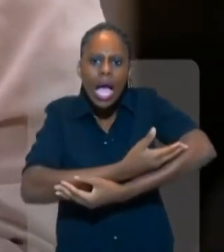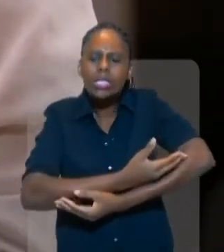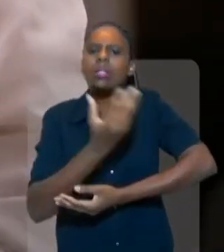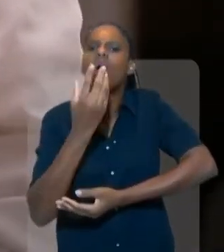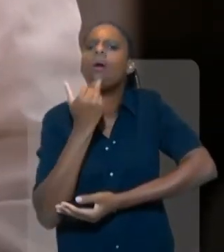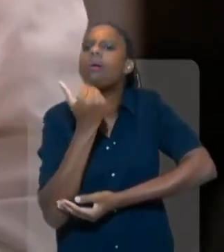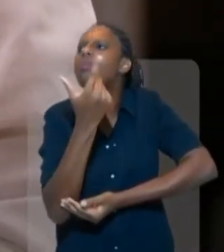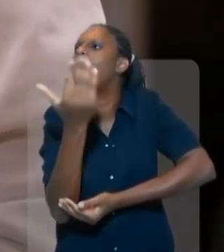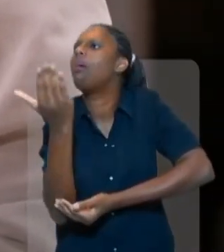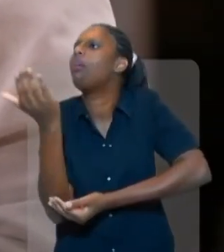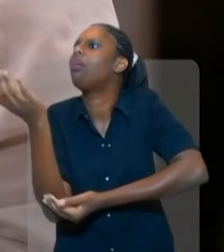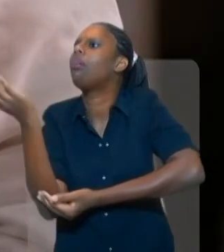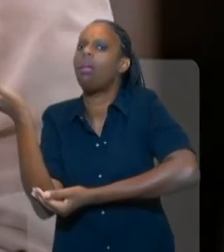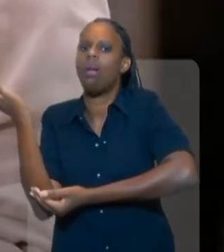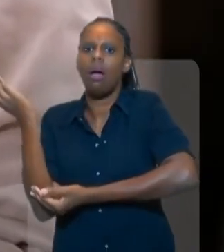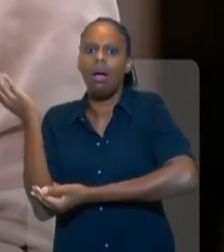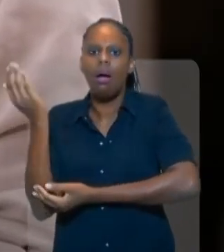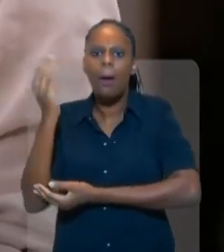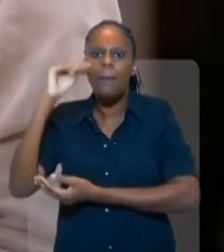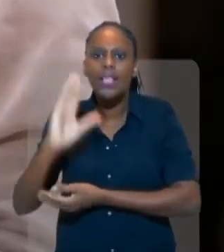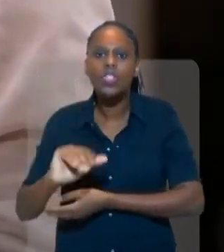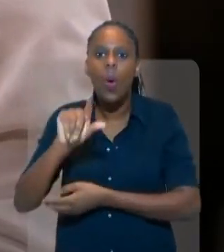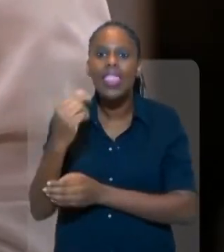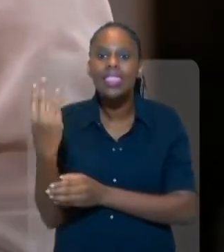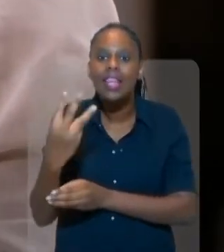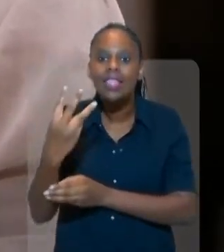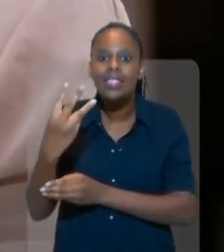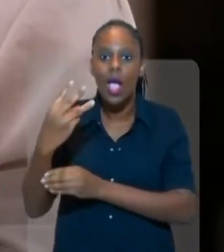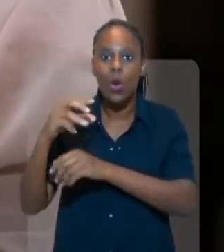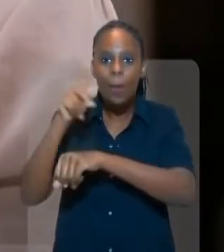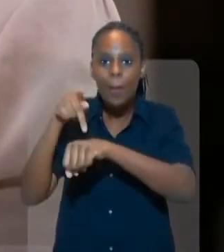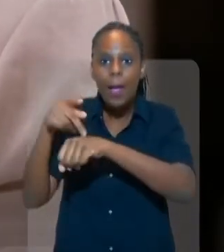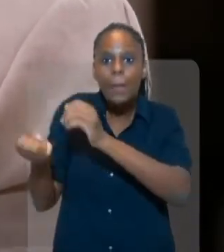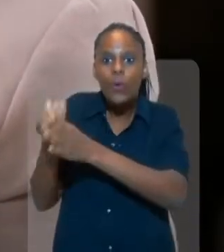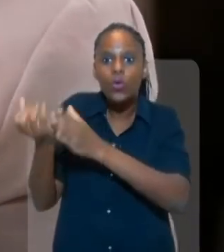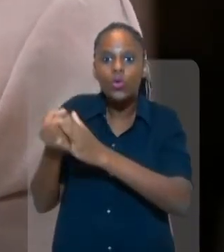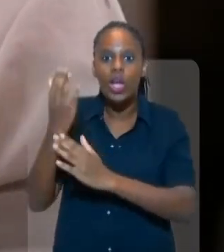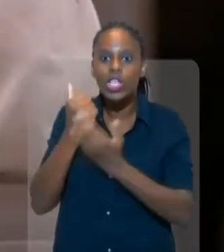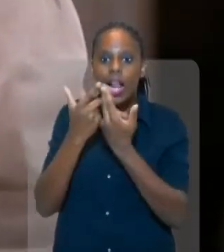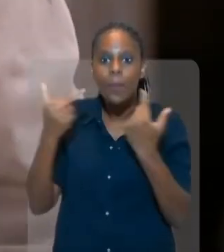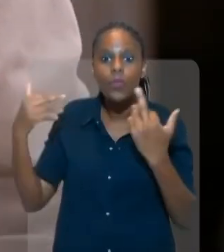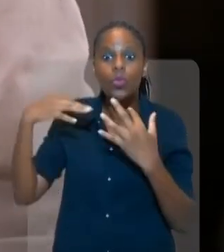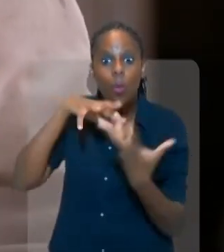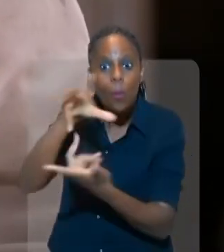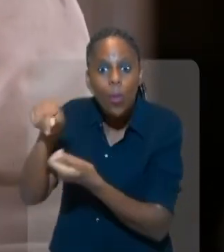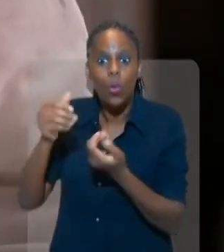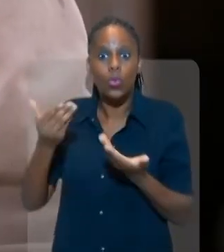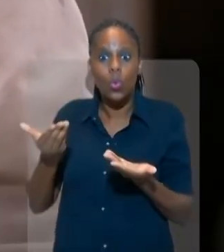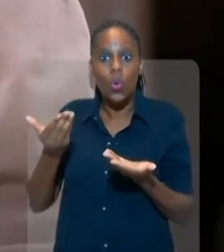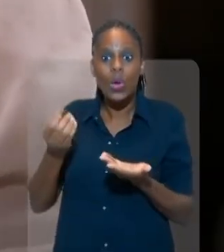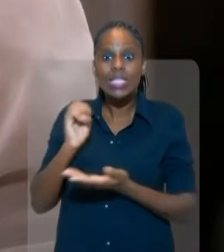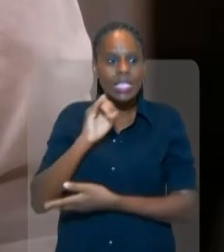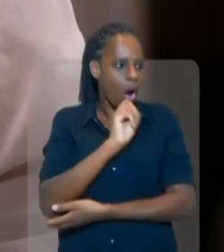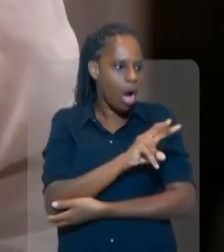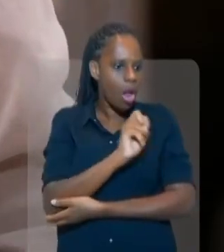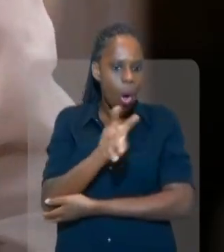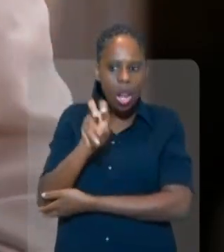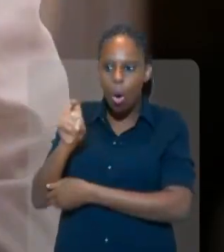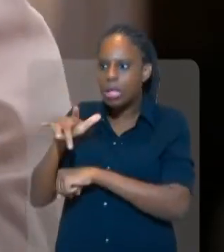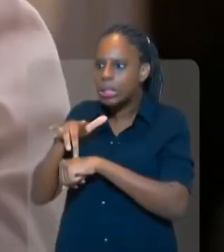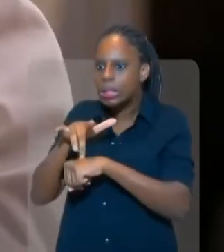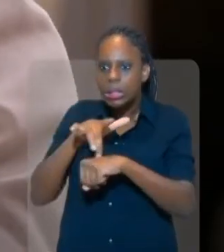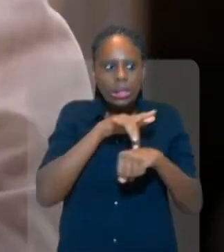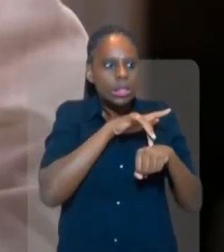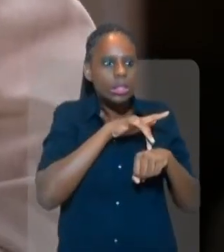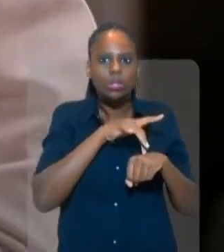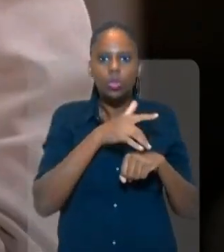pedindo comida. Esse país que é o 3º produtor de alimento do mundo. Se você não se